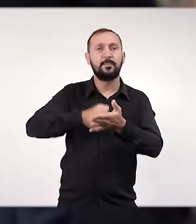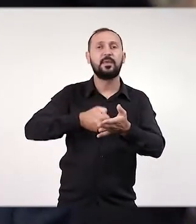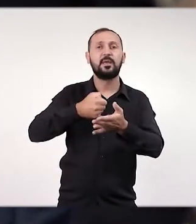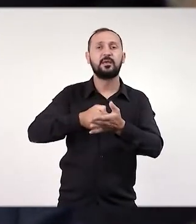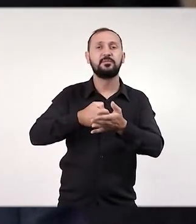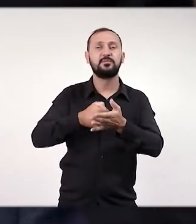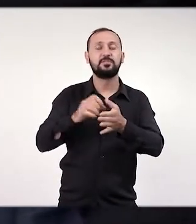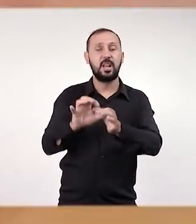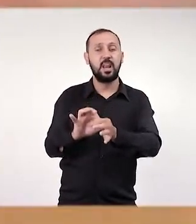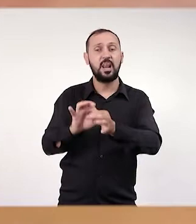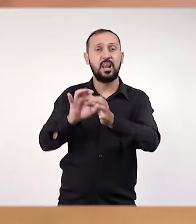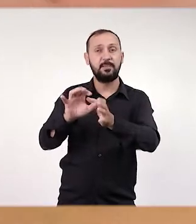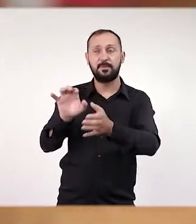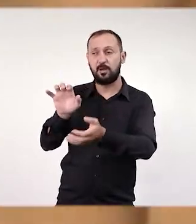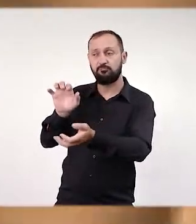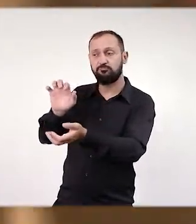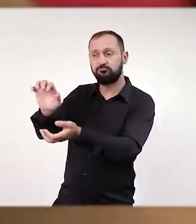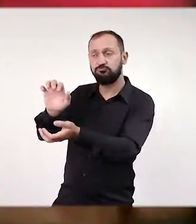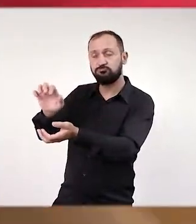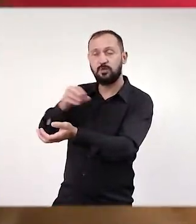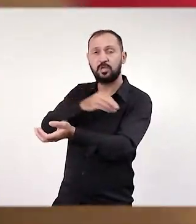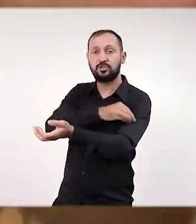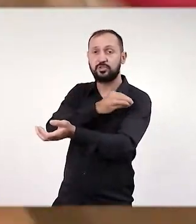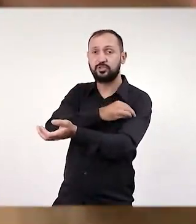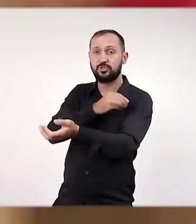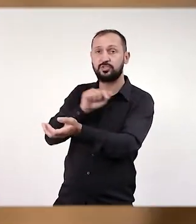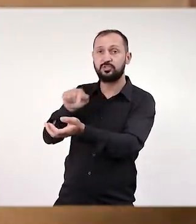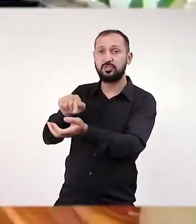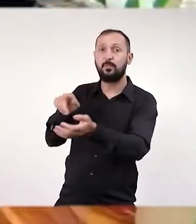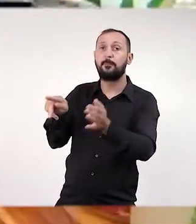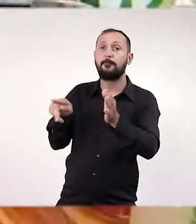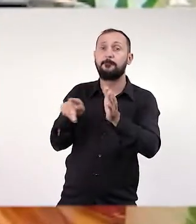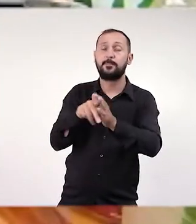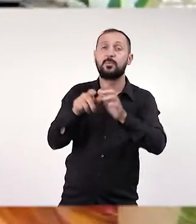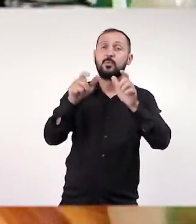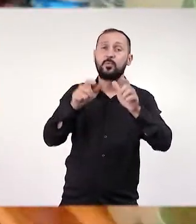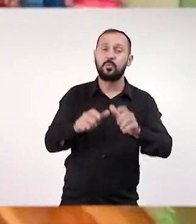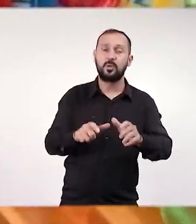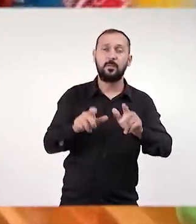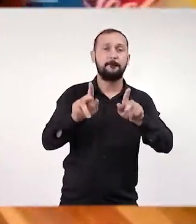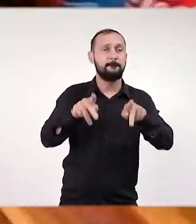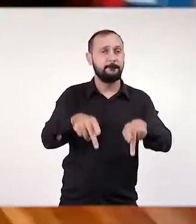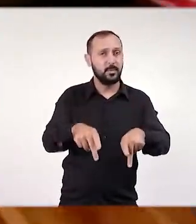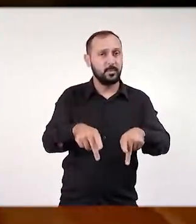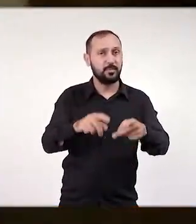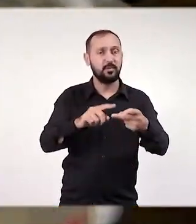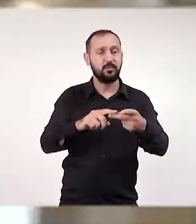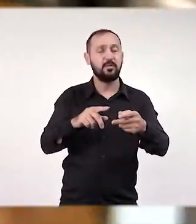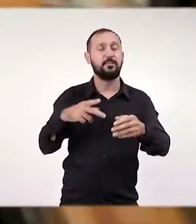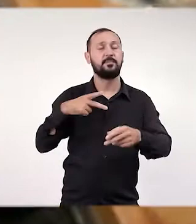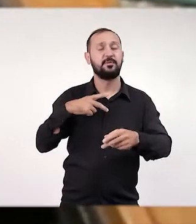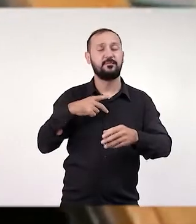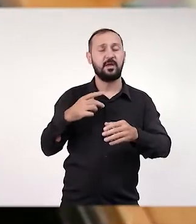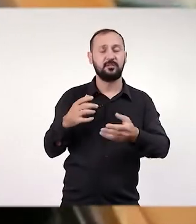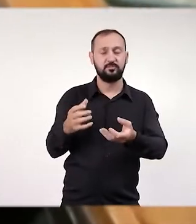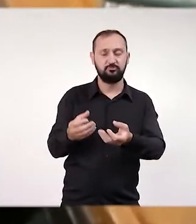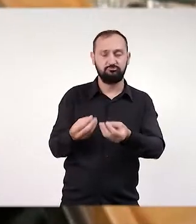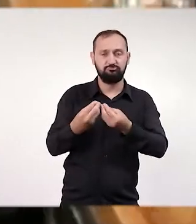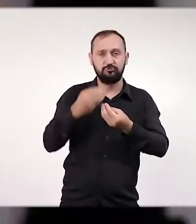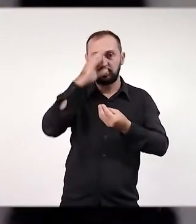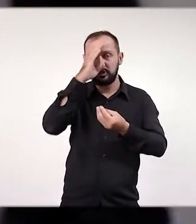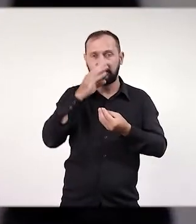a obrigatoriedade de dispensador de álcool em gel por parte de estabelecimentos públicos e privados em